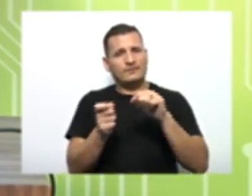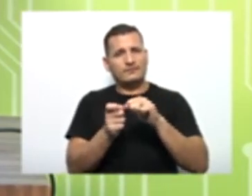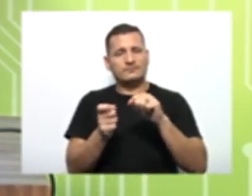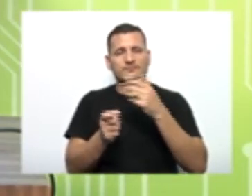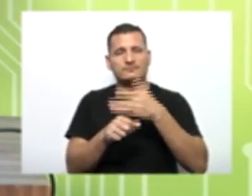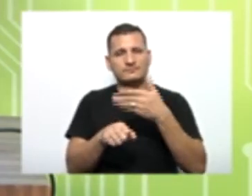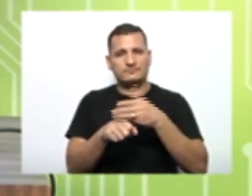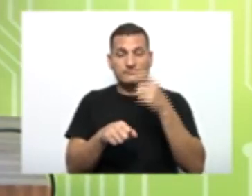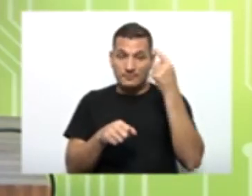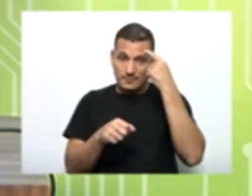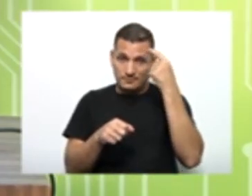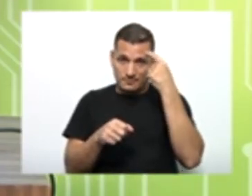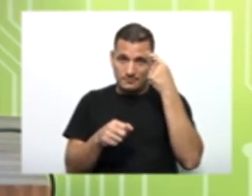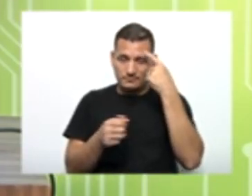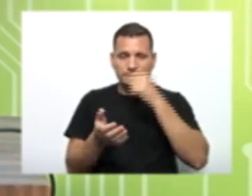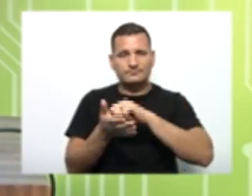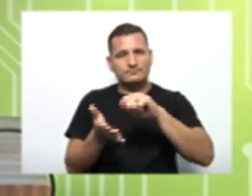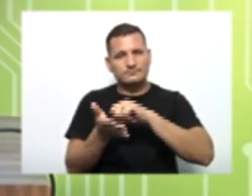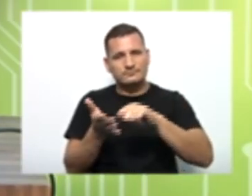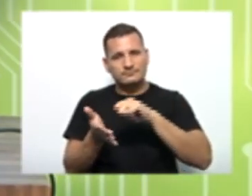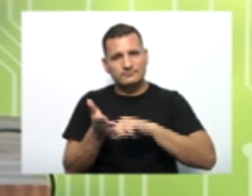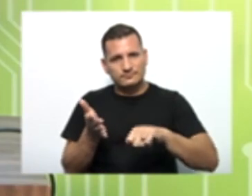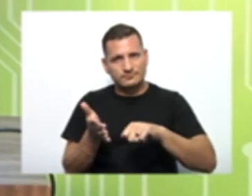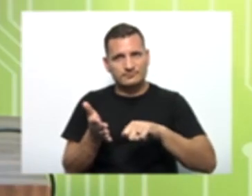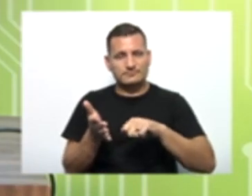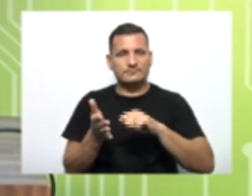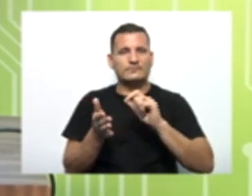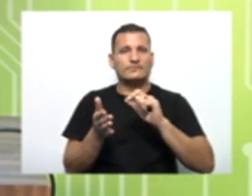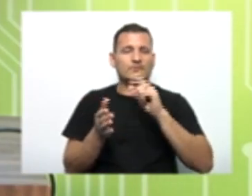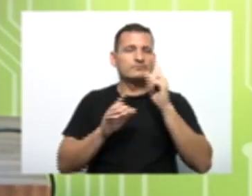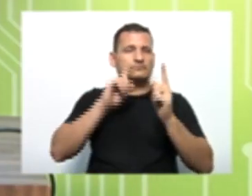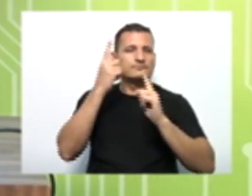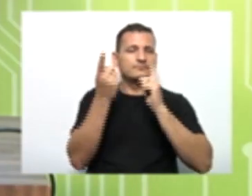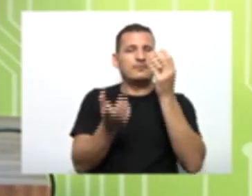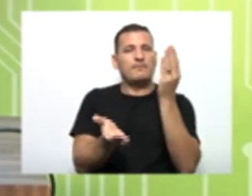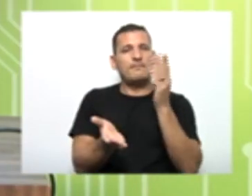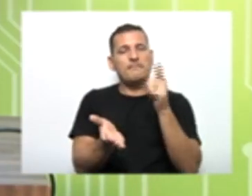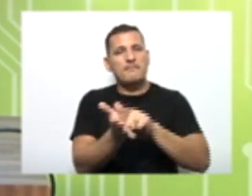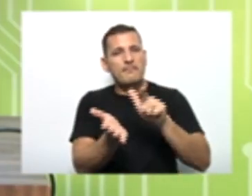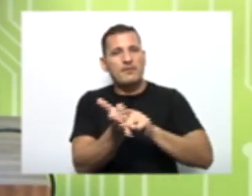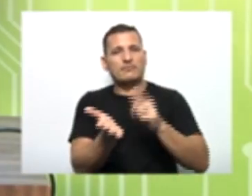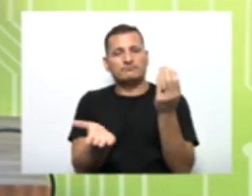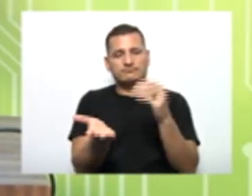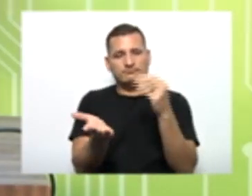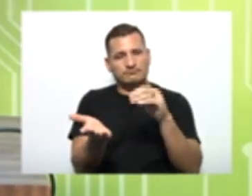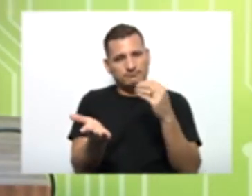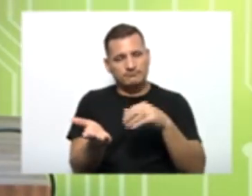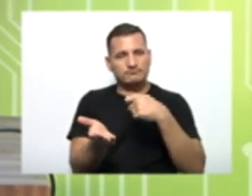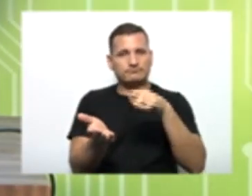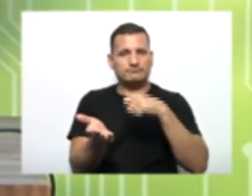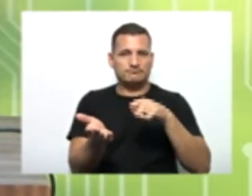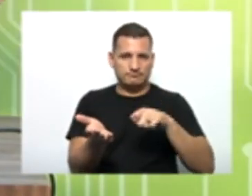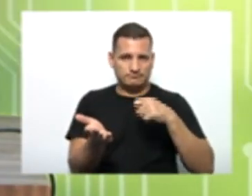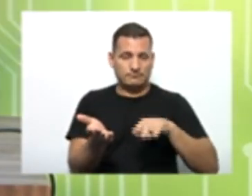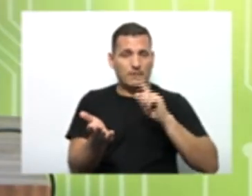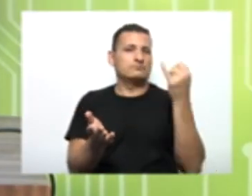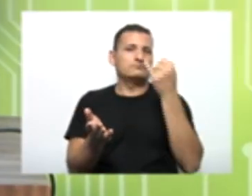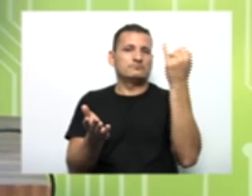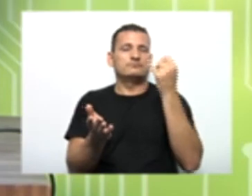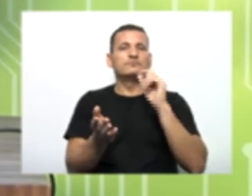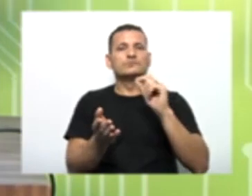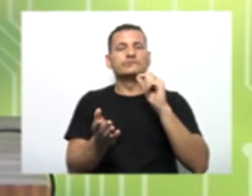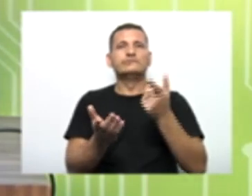E agora, vocês vão fazer a atividade de sala. A atividade de sala, hoje, ela é mais subjetiva. O objetivo da atividade de